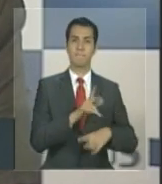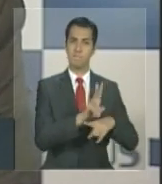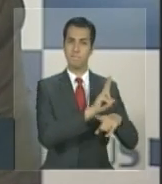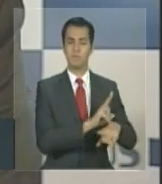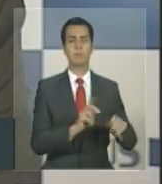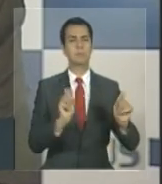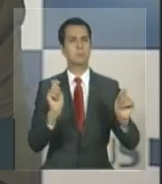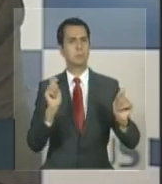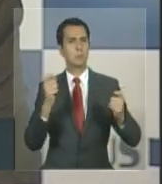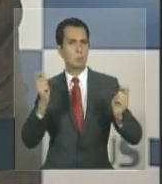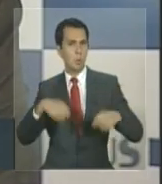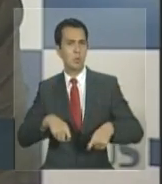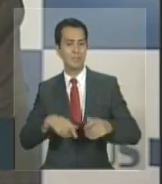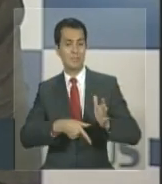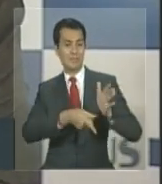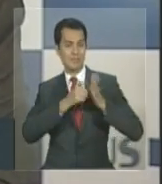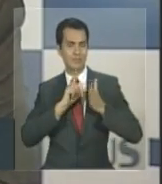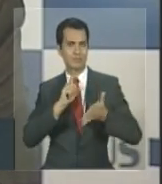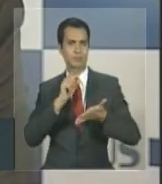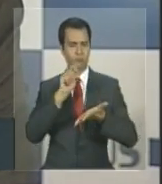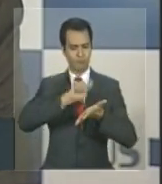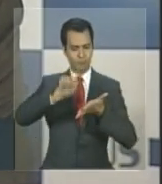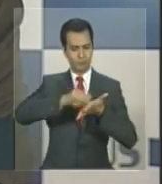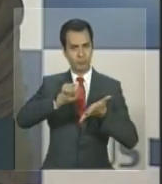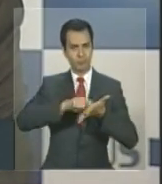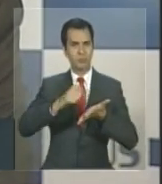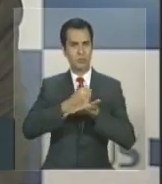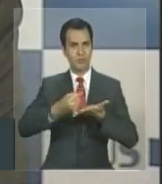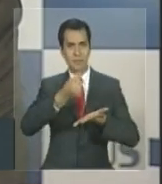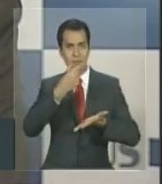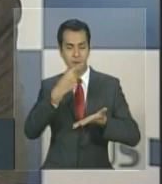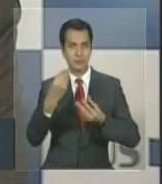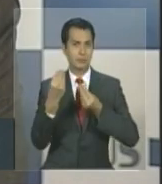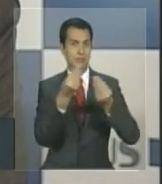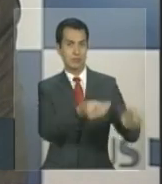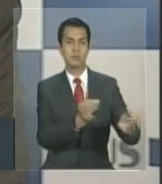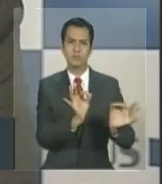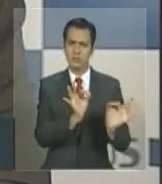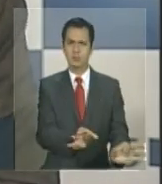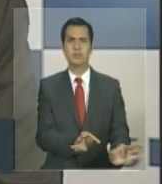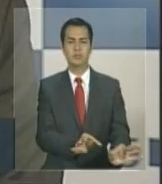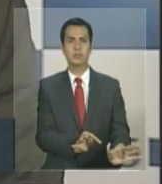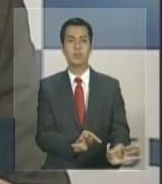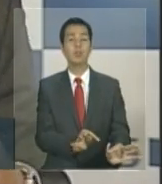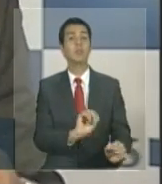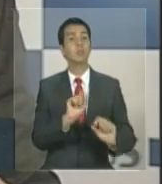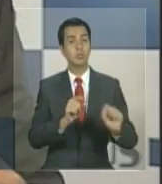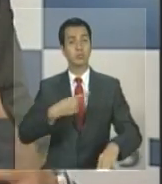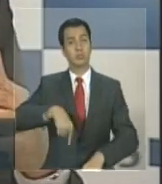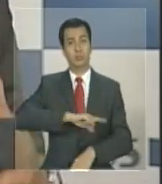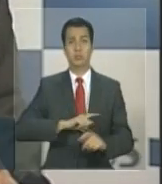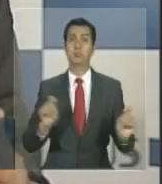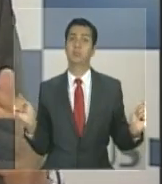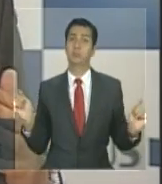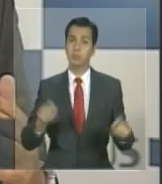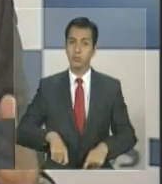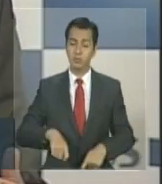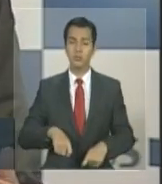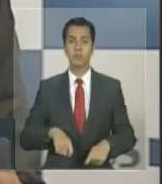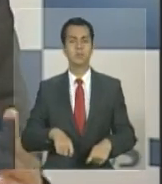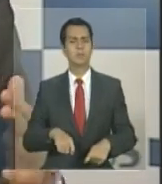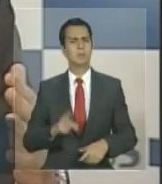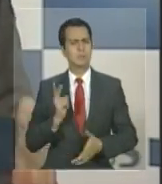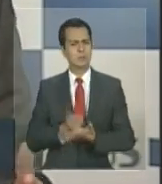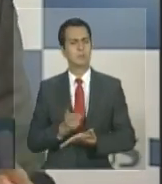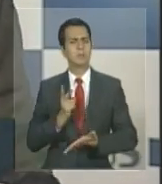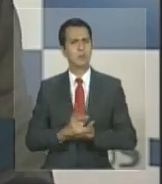forma correta, precocemente, o oseltamivir naquilo que está indicado utilizar, nós podemos reduzir cada vez